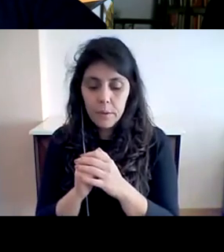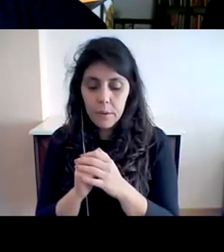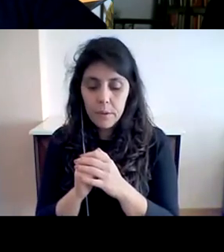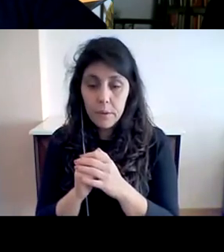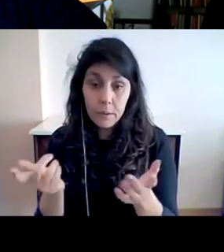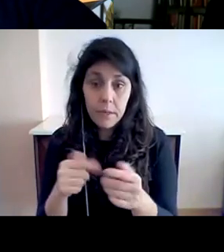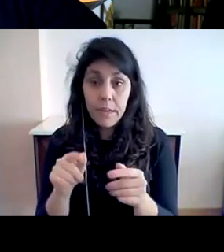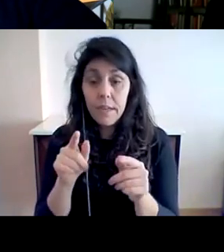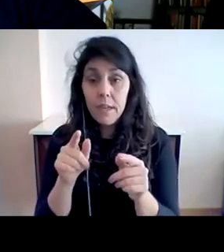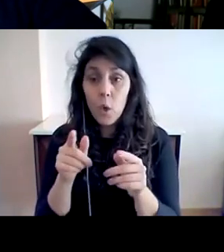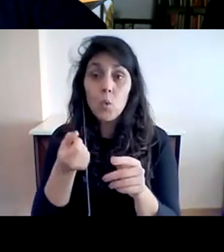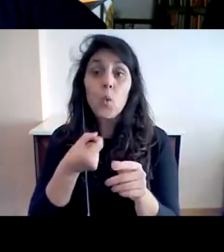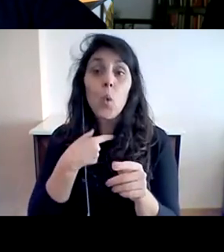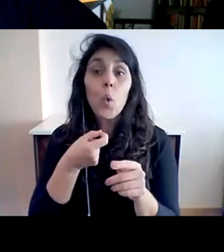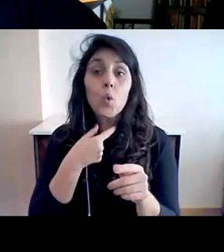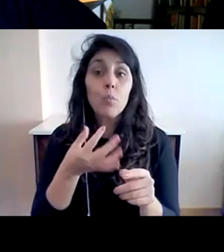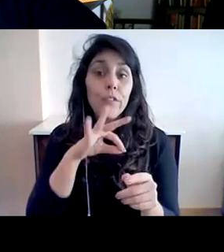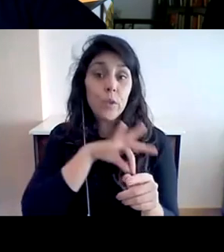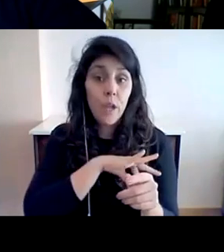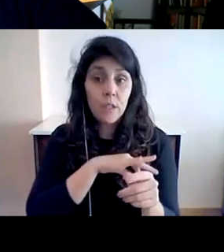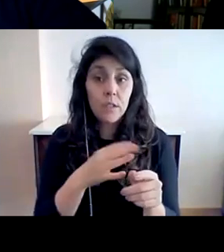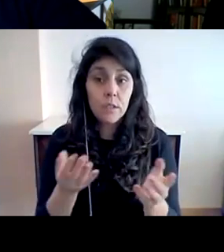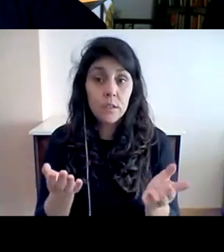as vias, os cursos profissionais